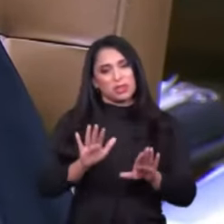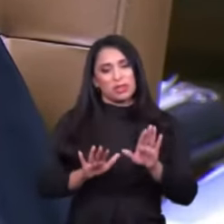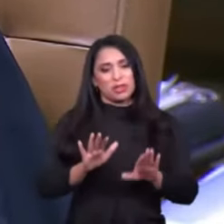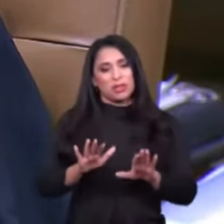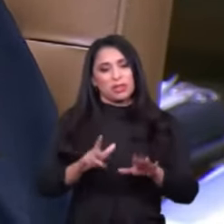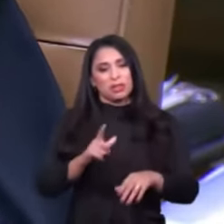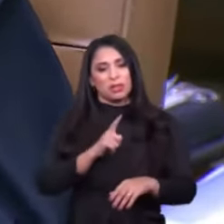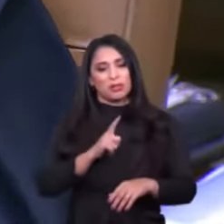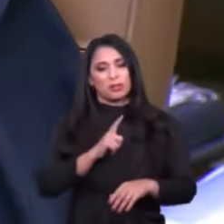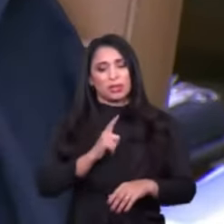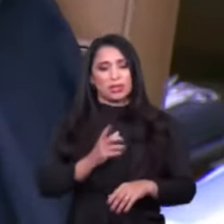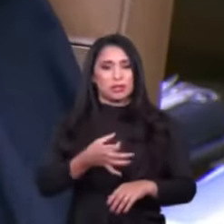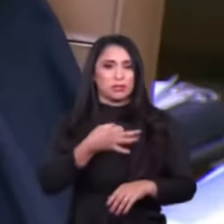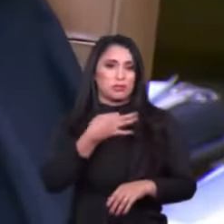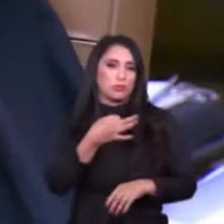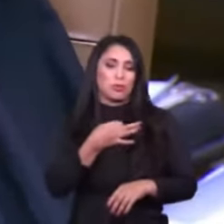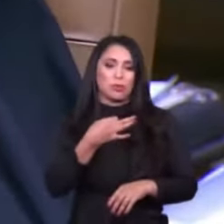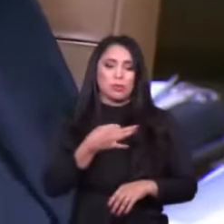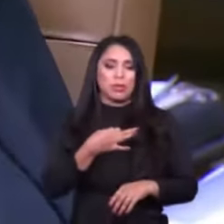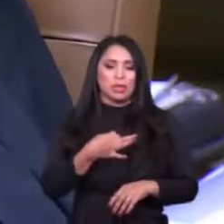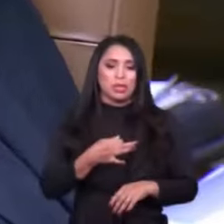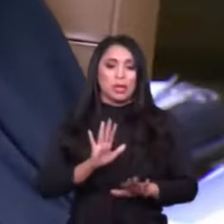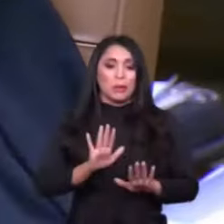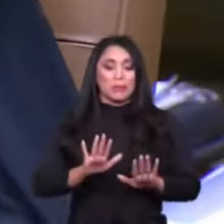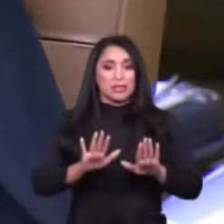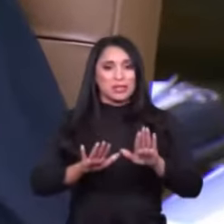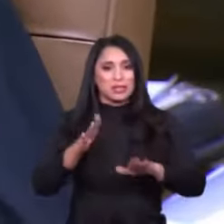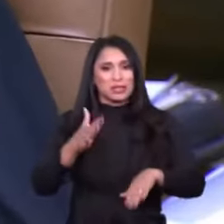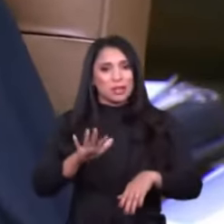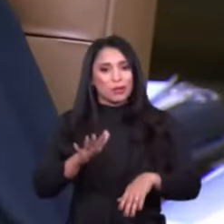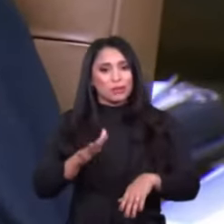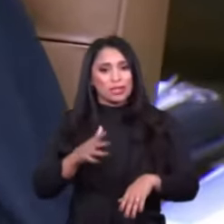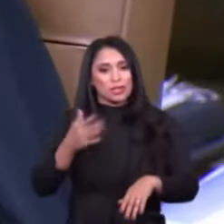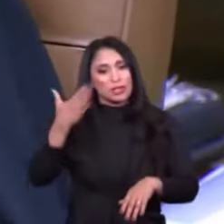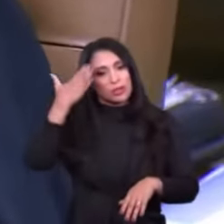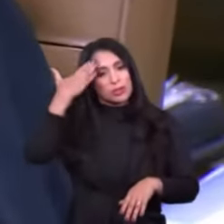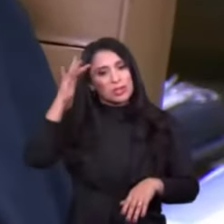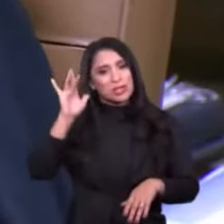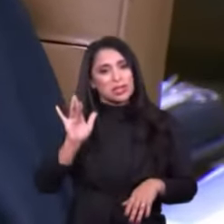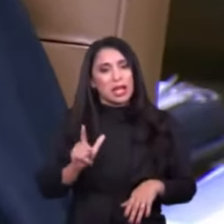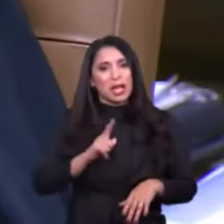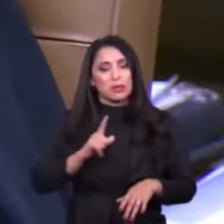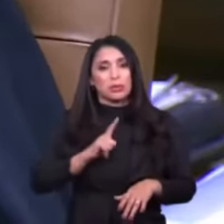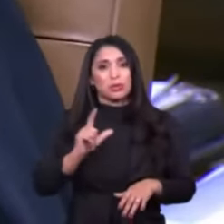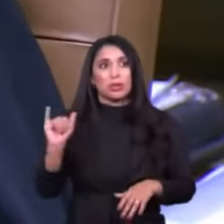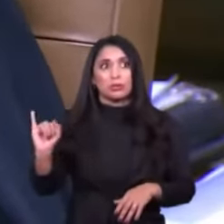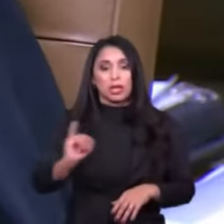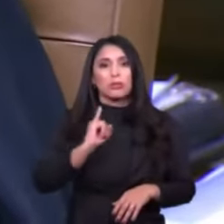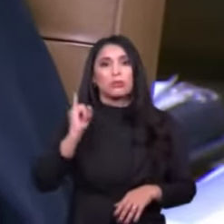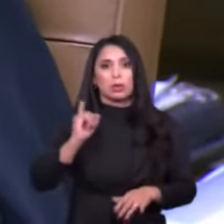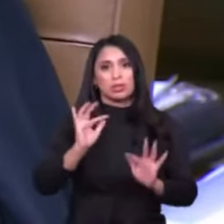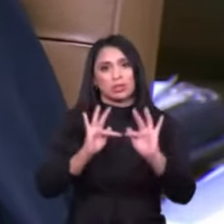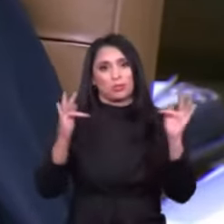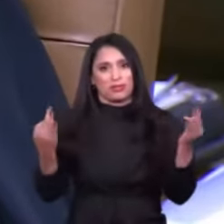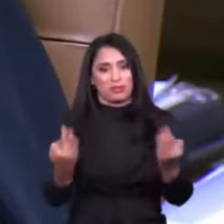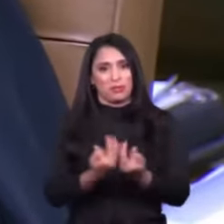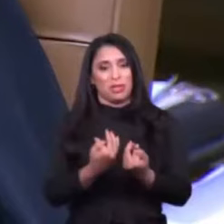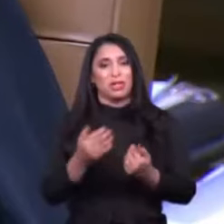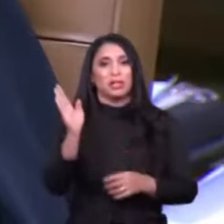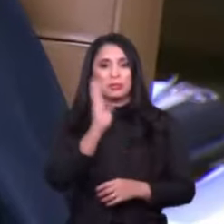mas talvez não tenhamos a dimensão do quão isso é fundamental para a família brasileira. Eu tenho dito que todos